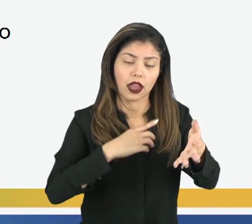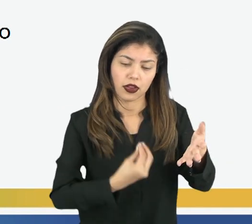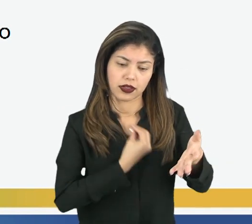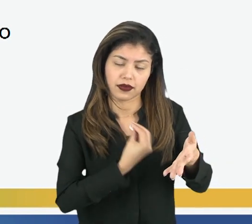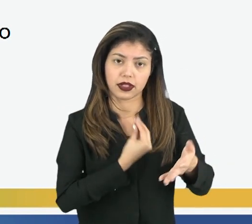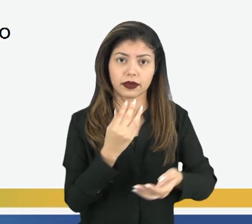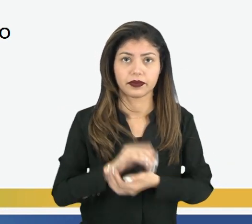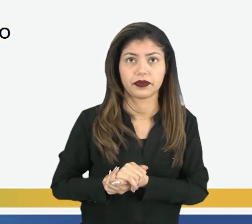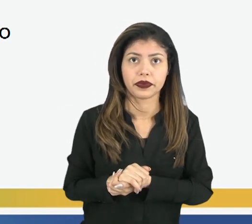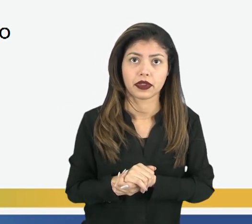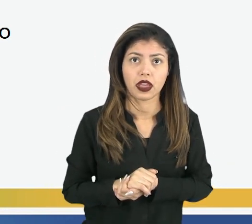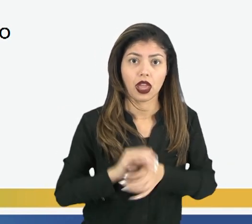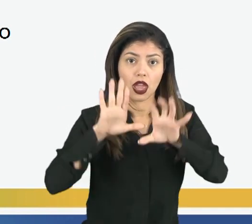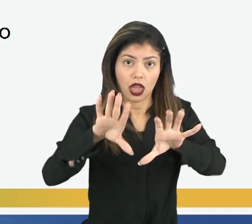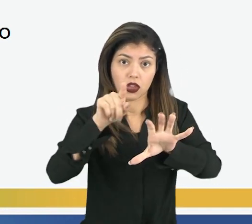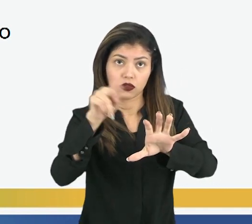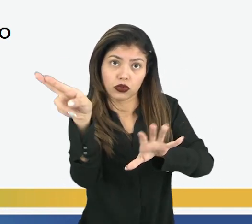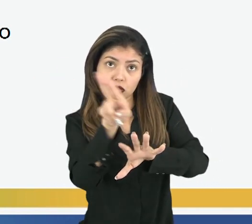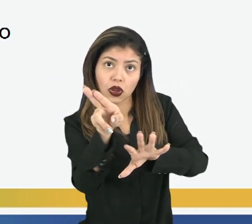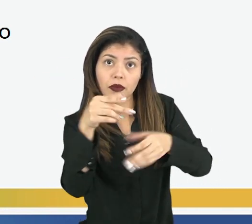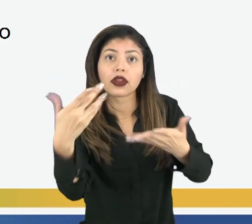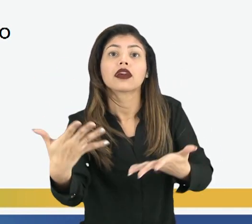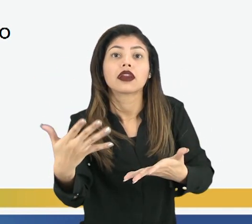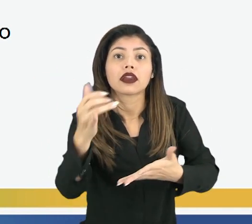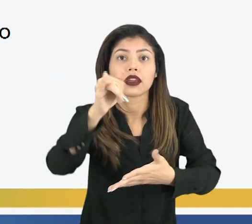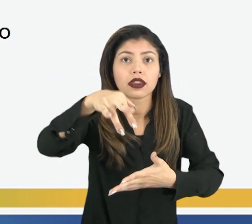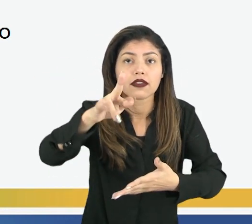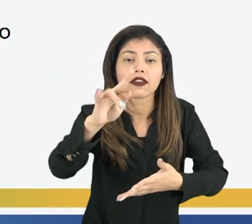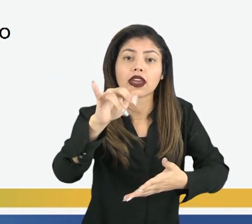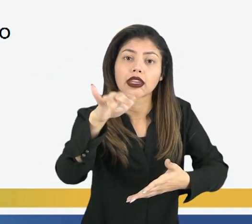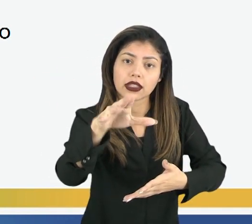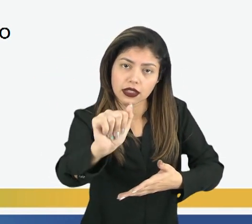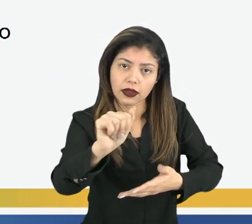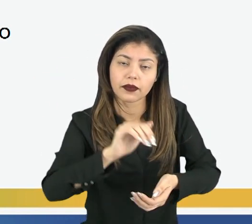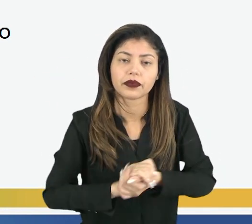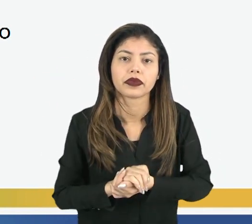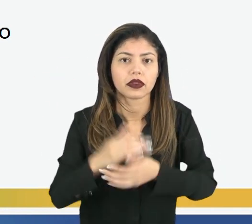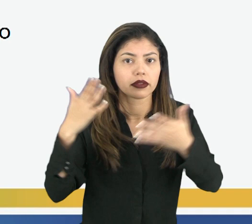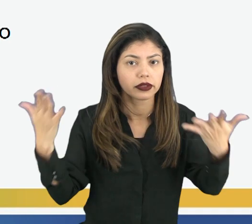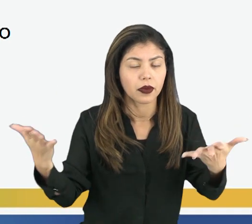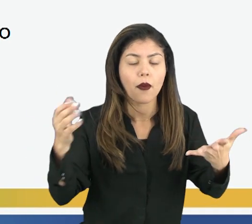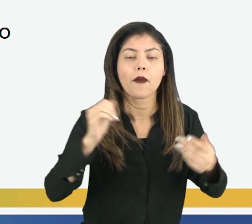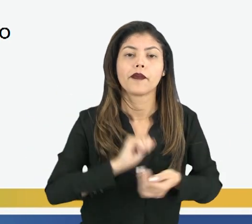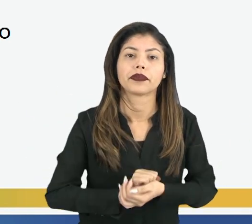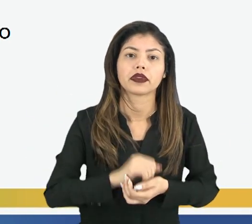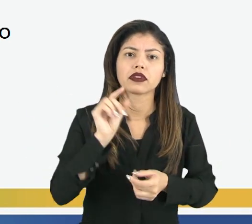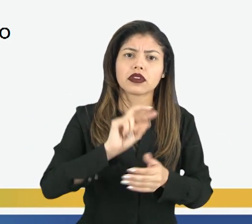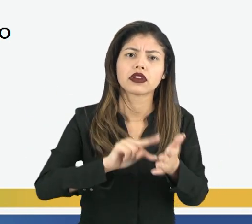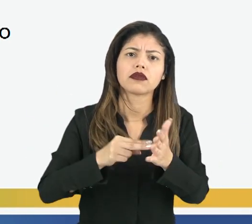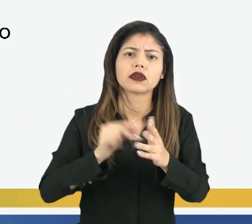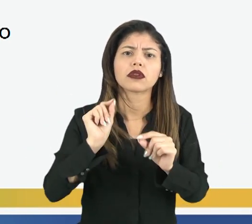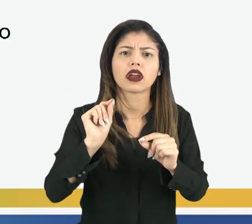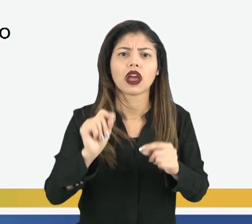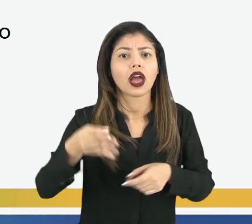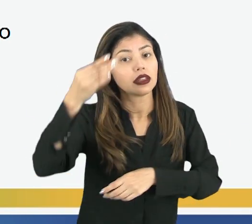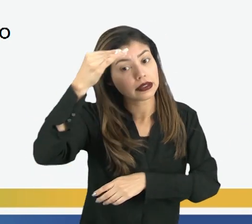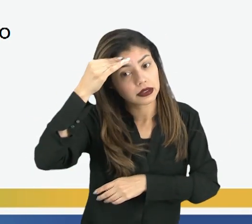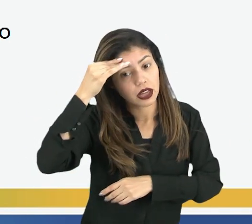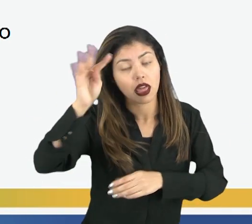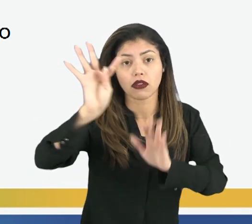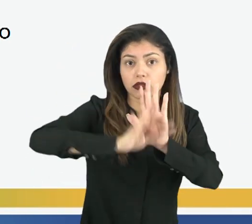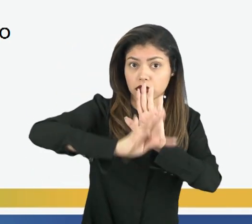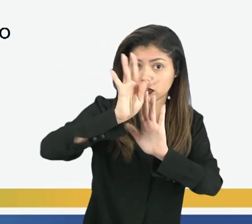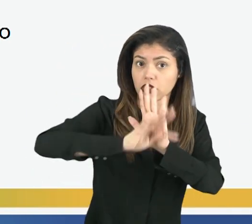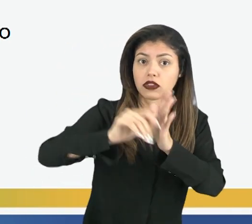vida. E a este fenômeno nós chamamos de inferência. Então, quer dizer que compreender um